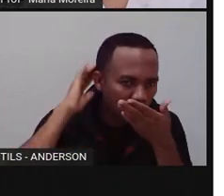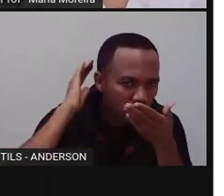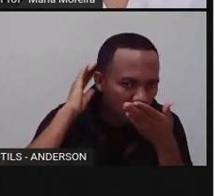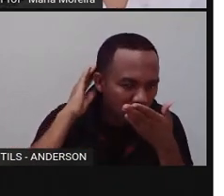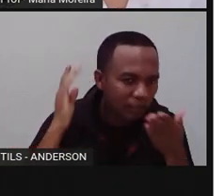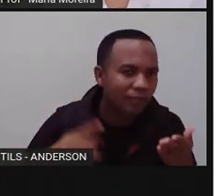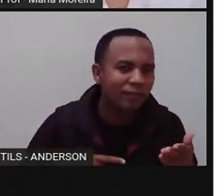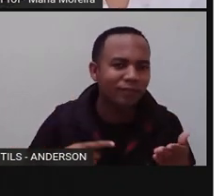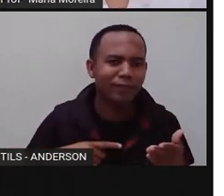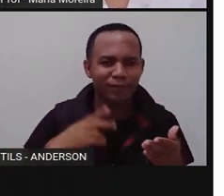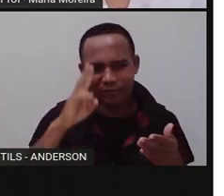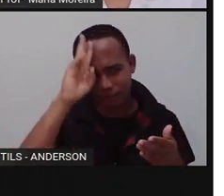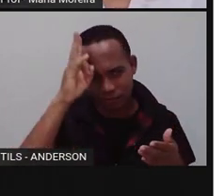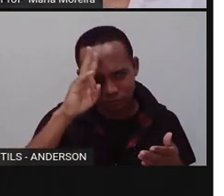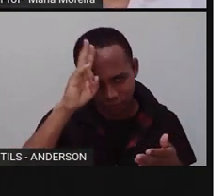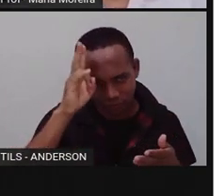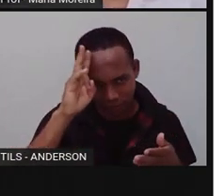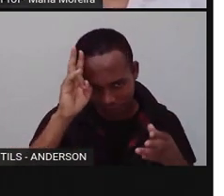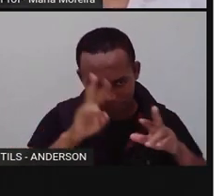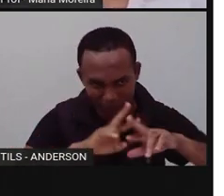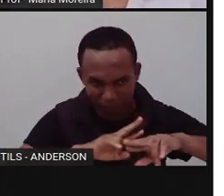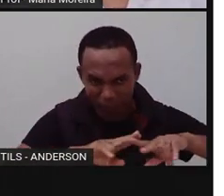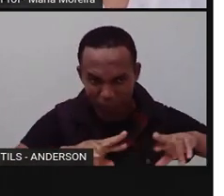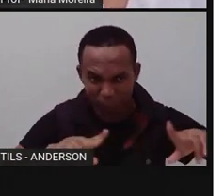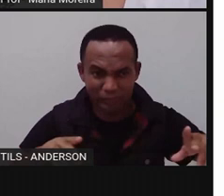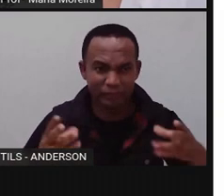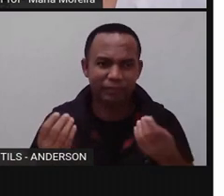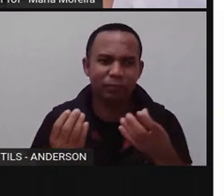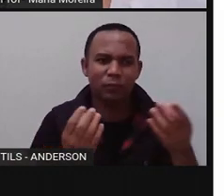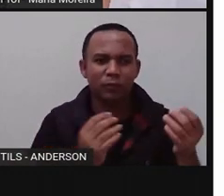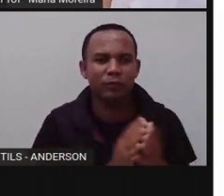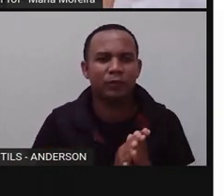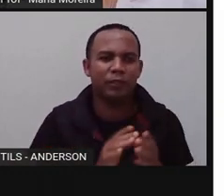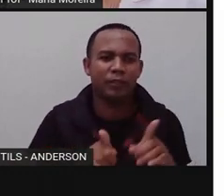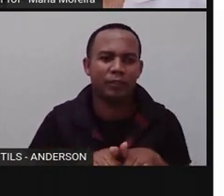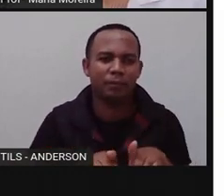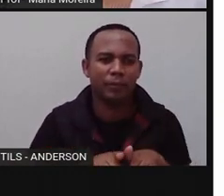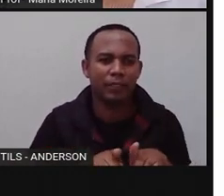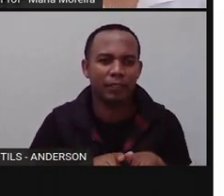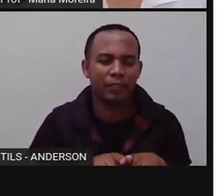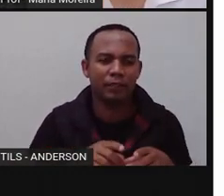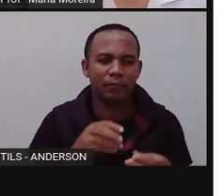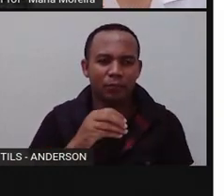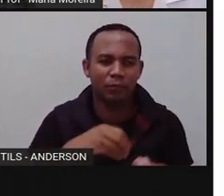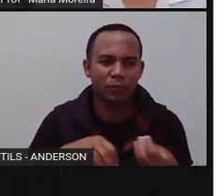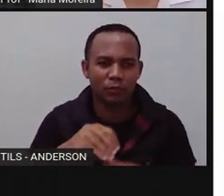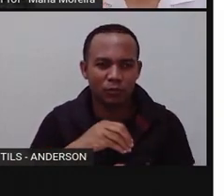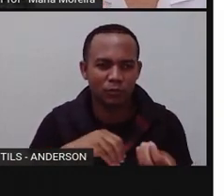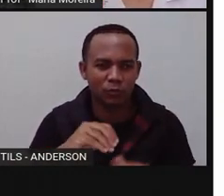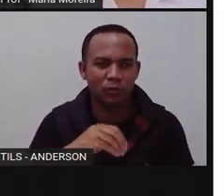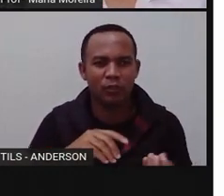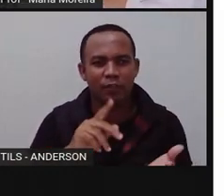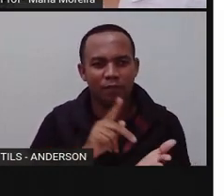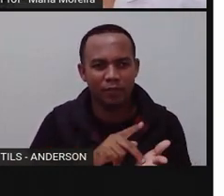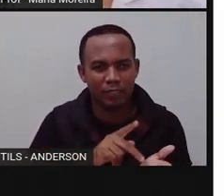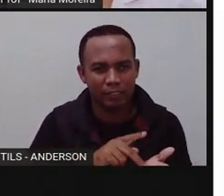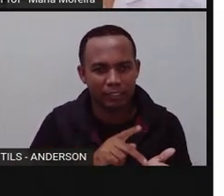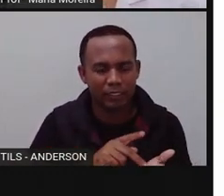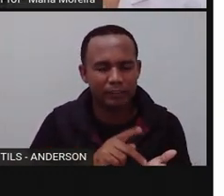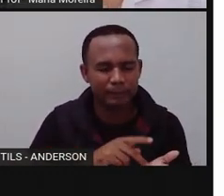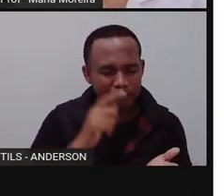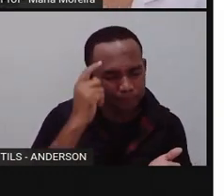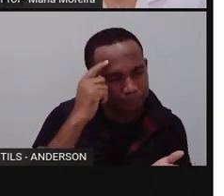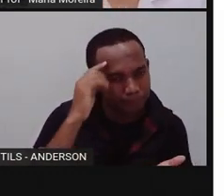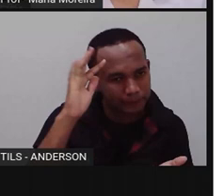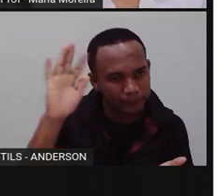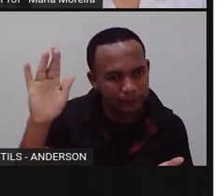várias lendas. Se vocês pesquisarem, vocês vão descobrir várias lendas indígenas. Para isso, há uma mistura de fatos reais com imaginários,